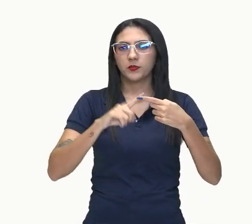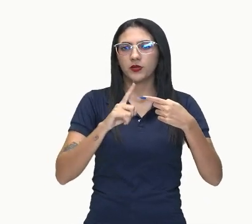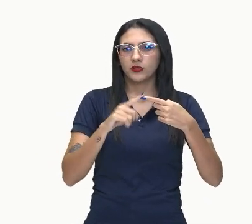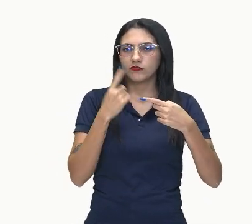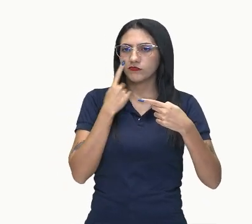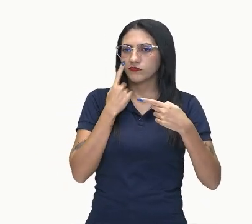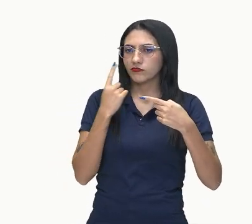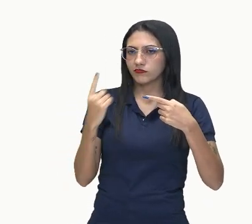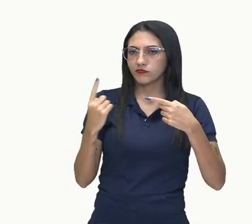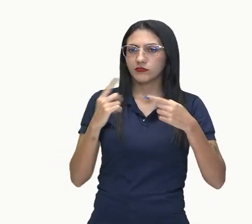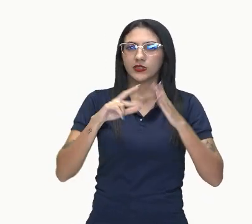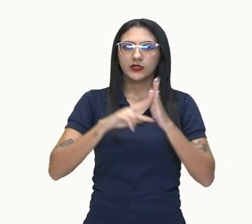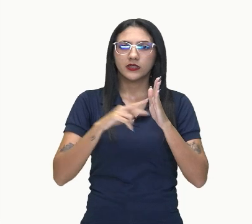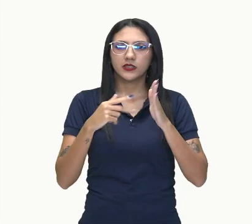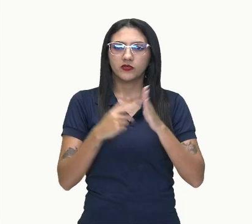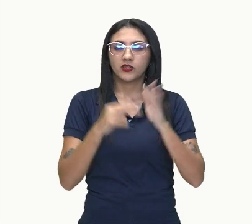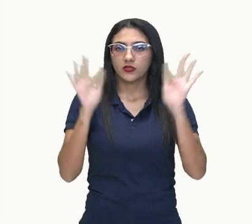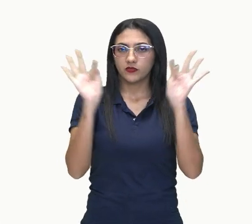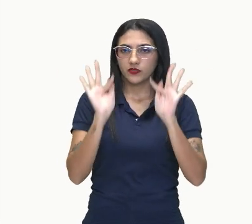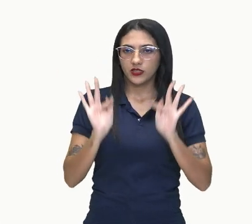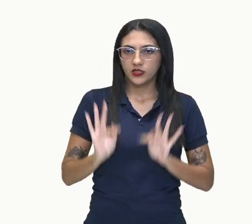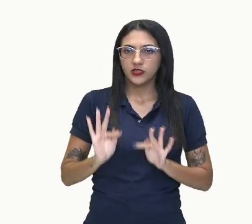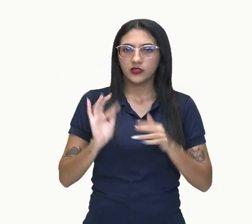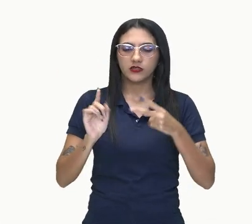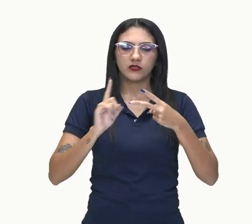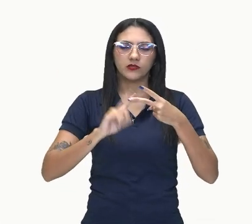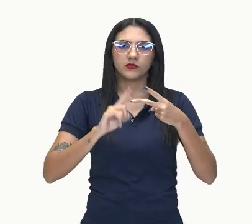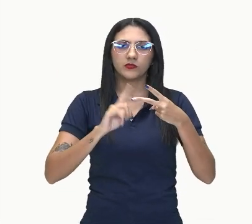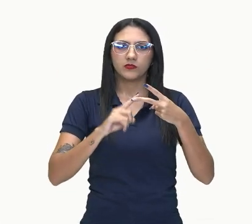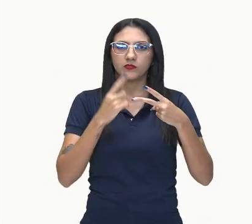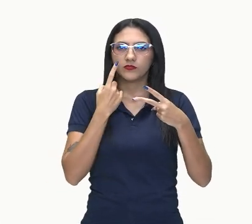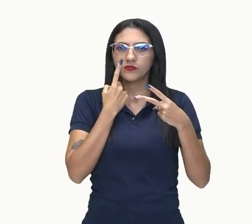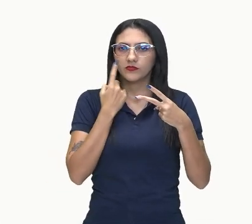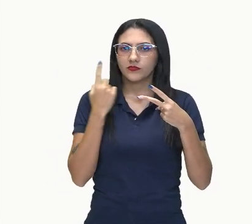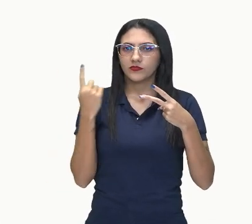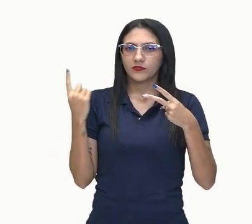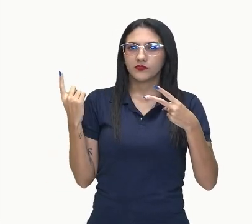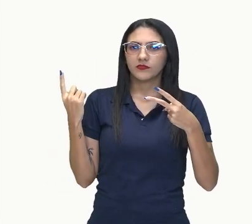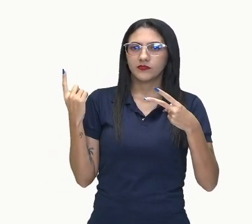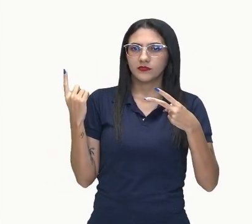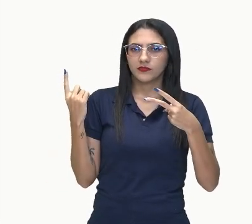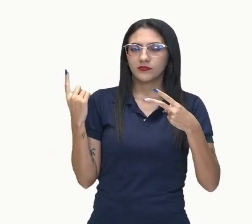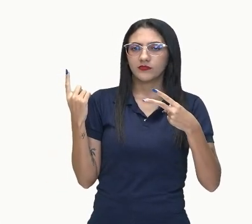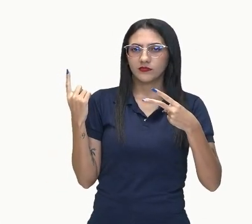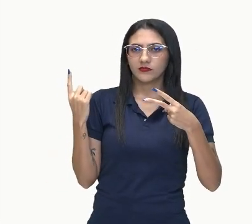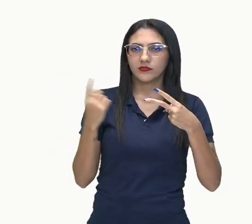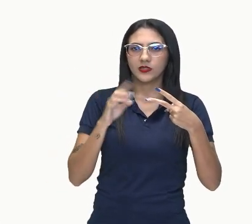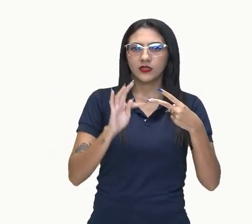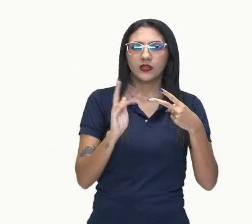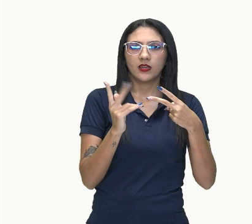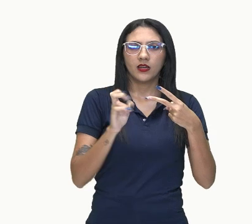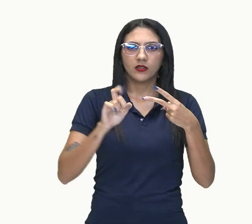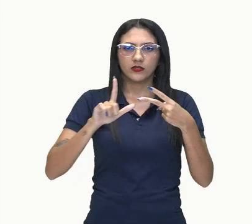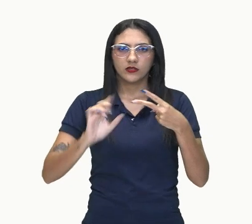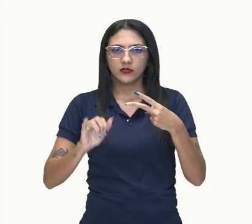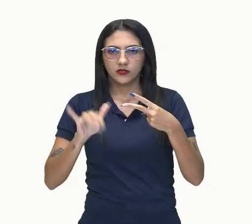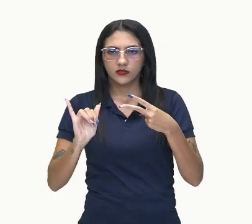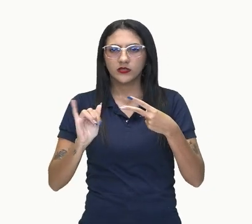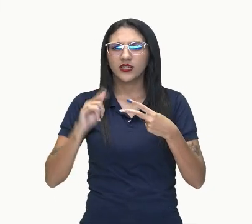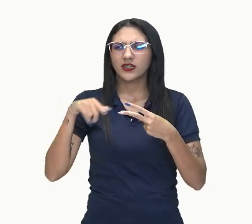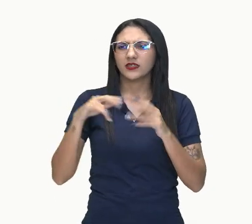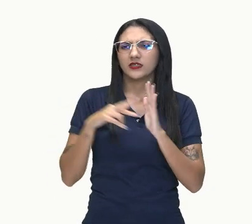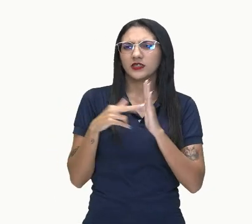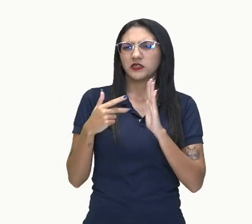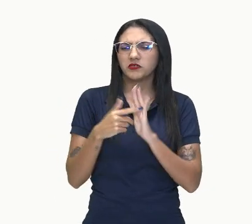é feliz, e o outro é healthy, que é saudável,